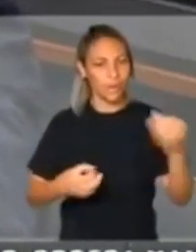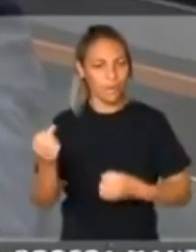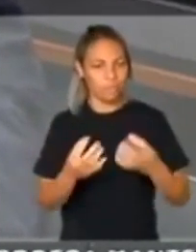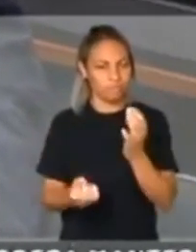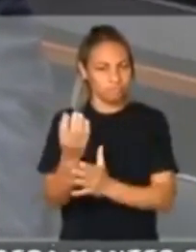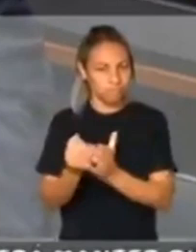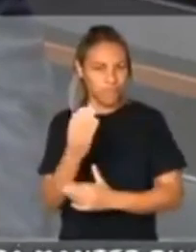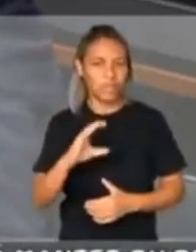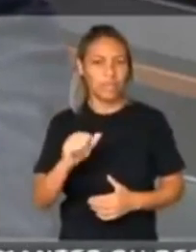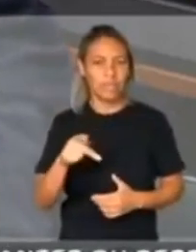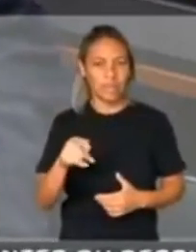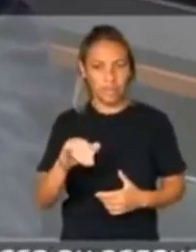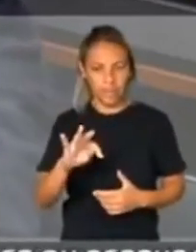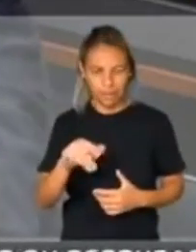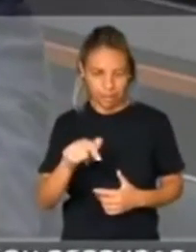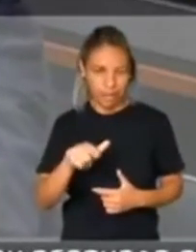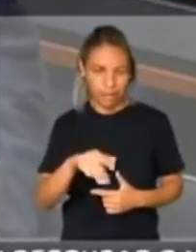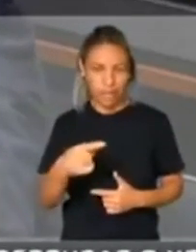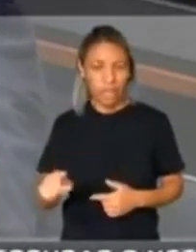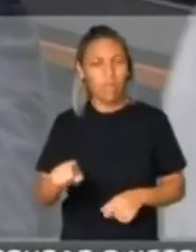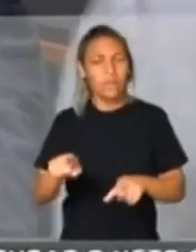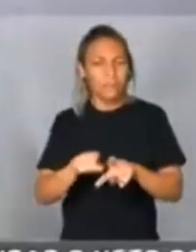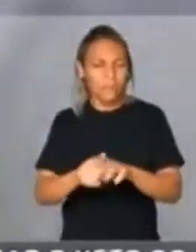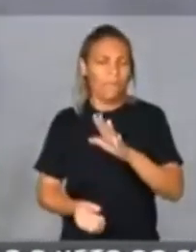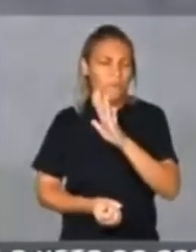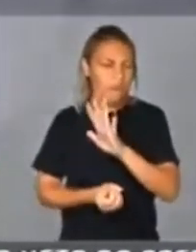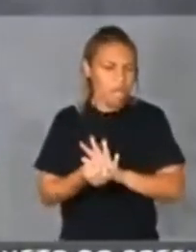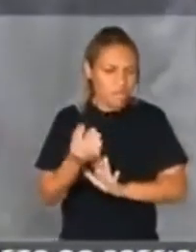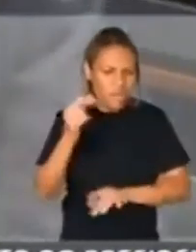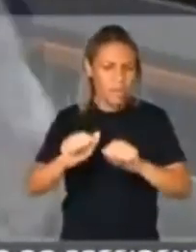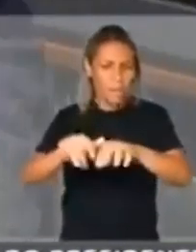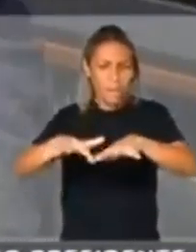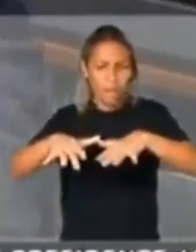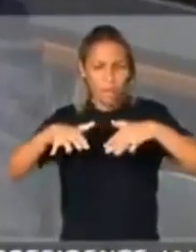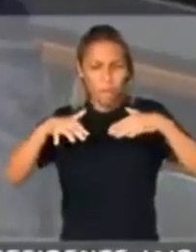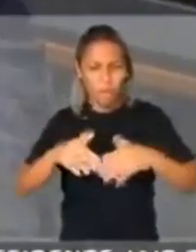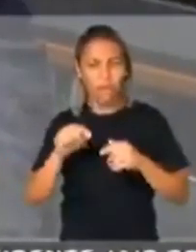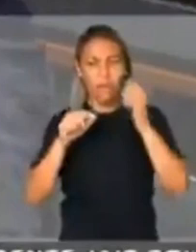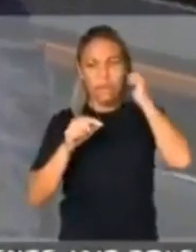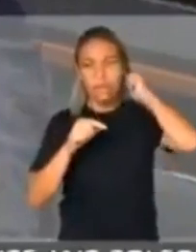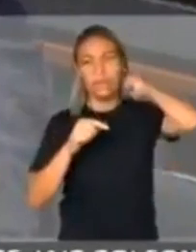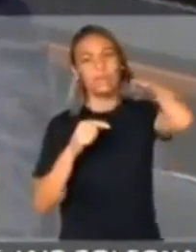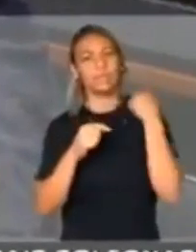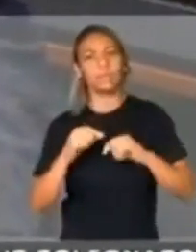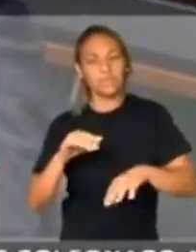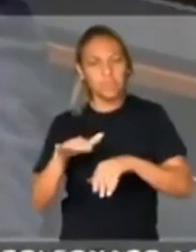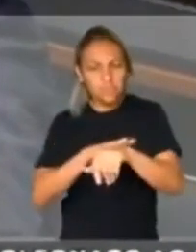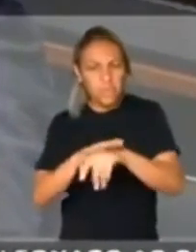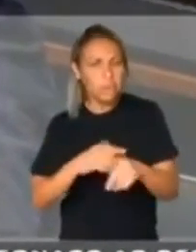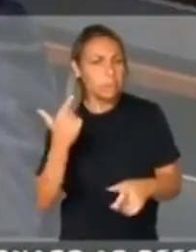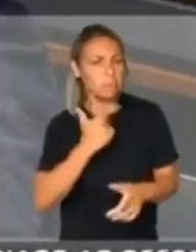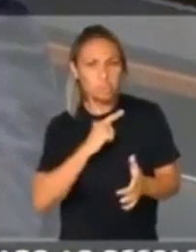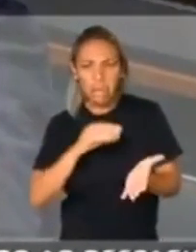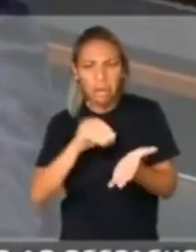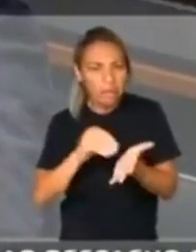de capitalização. Não vou entrar mais uma vez, já entrei diversas vezes no plenário na questão do terraplanismo contábil, que diz que não existe